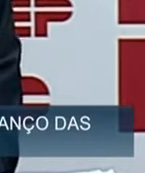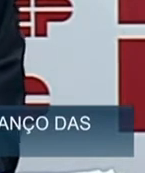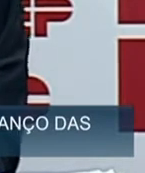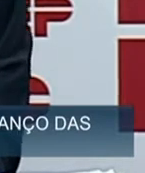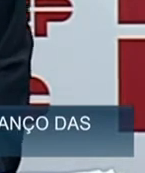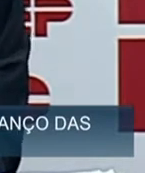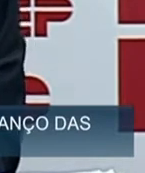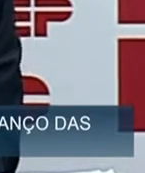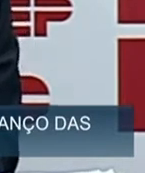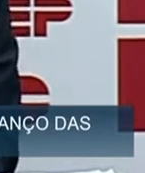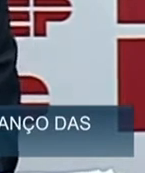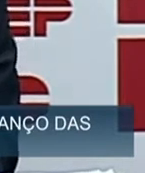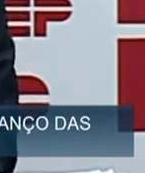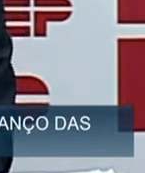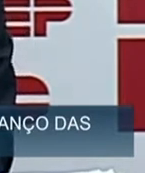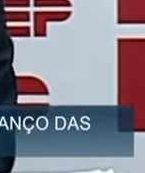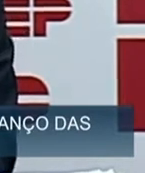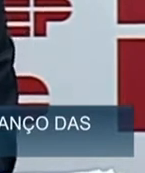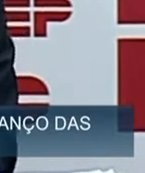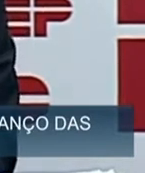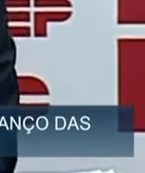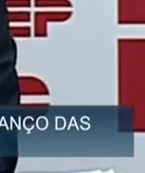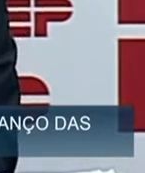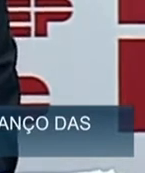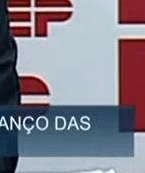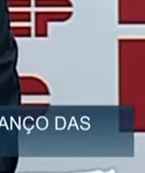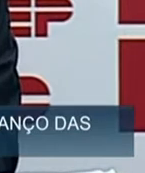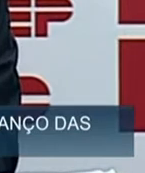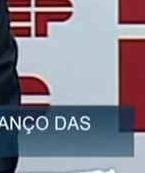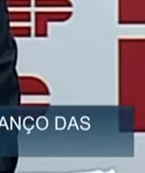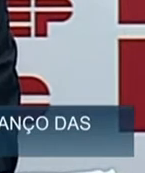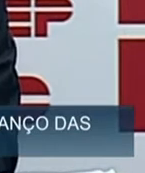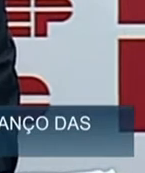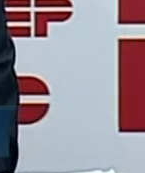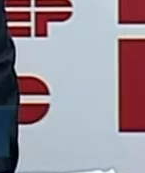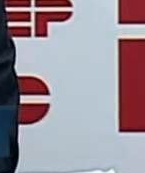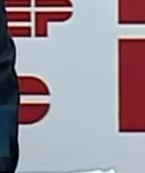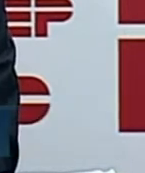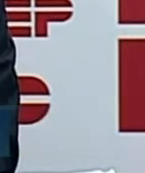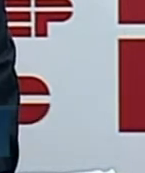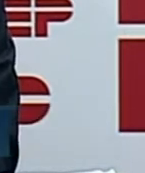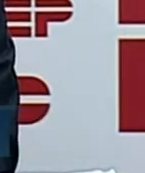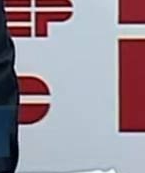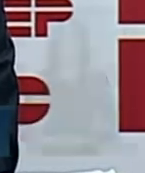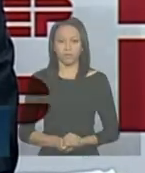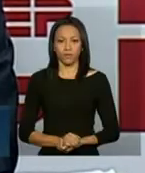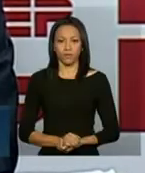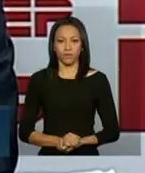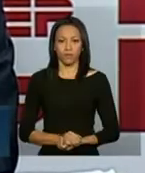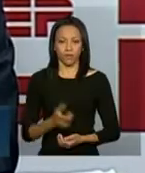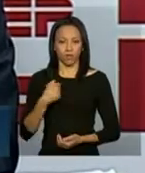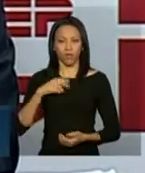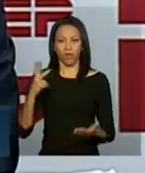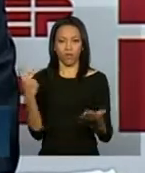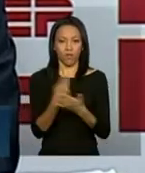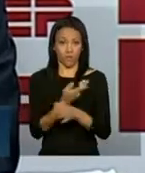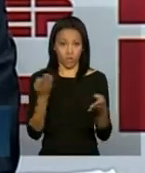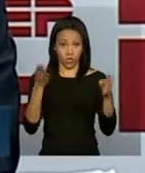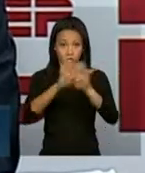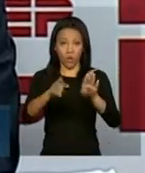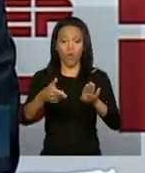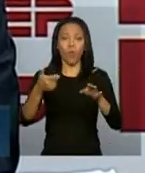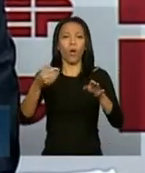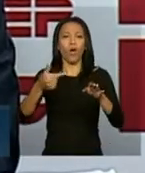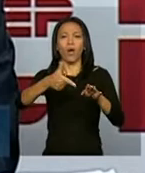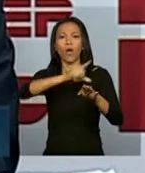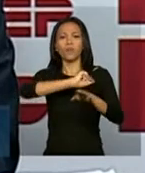temos de todos os dois consórcios que nos acompanham, não houve nenhum incidente dessa natureza de fechar o portão antes da hora. Nem porque